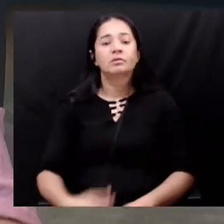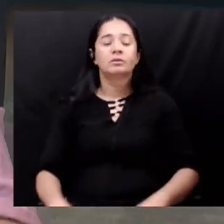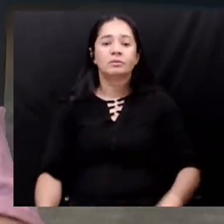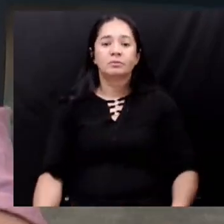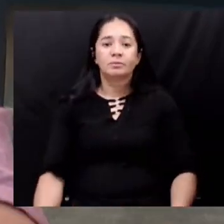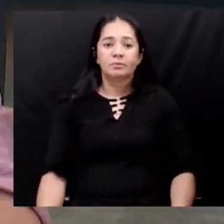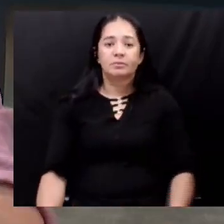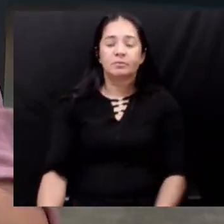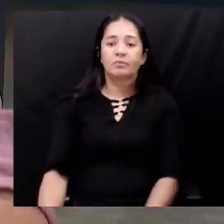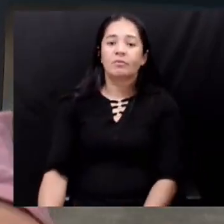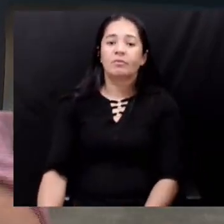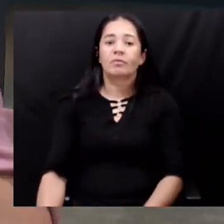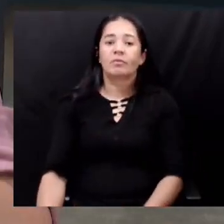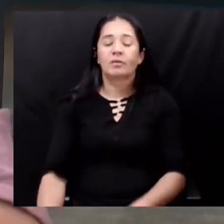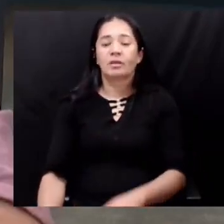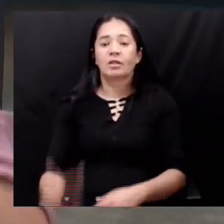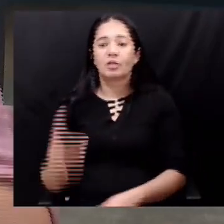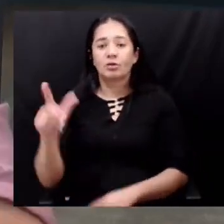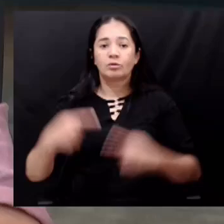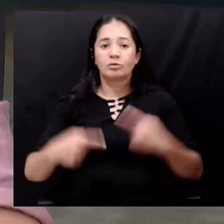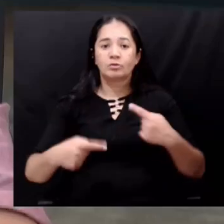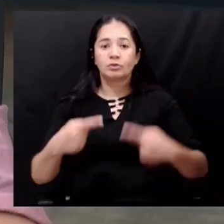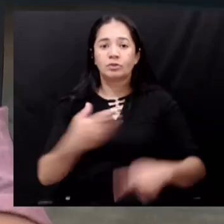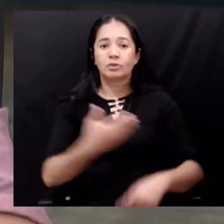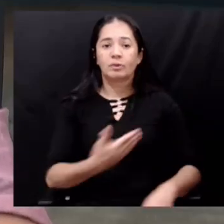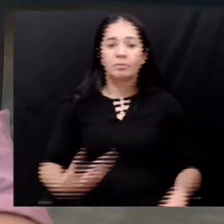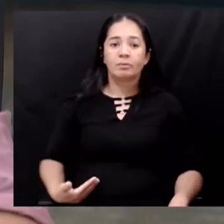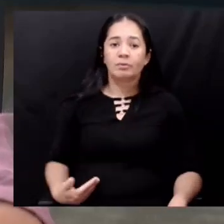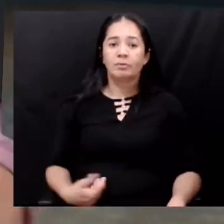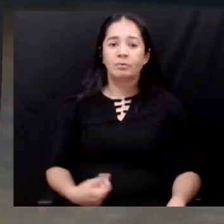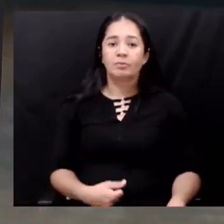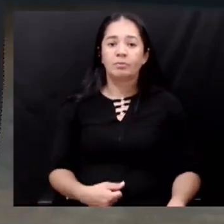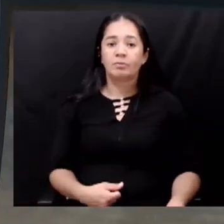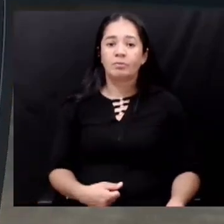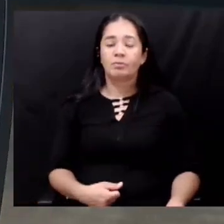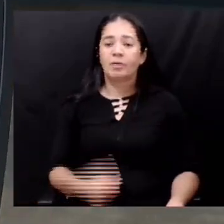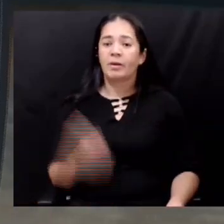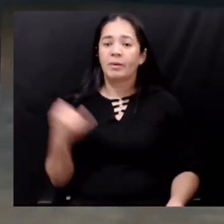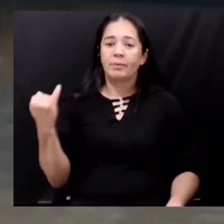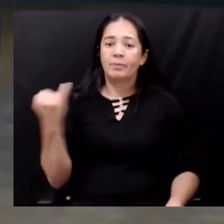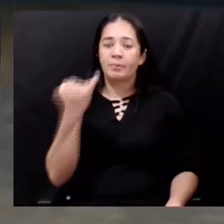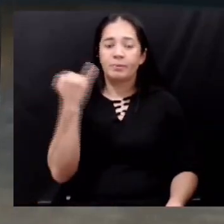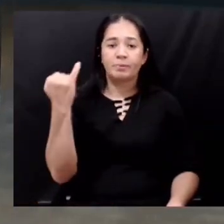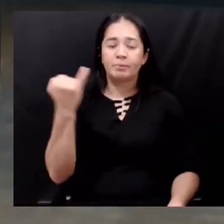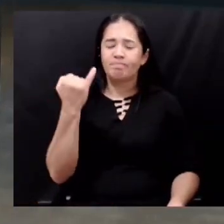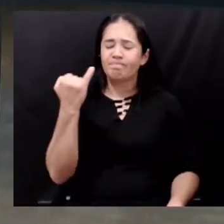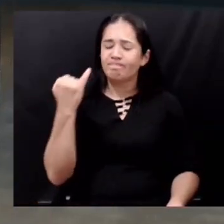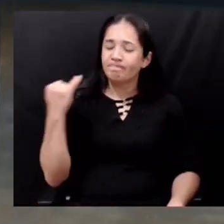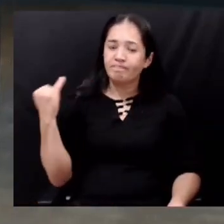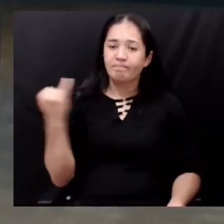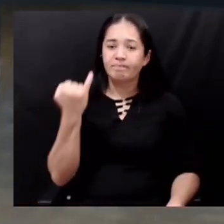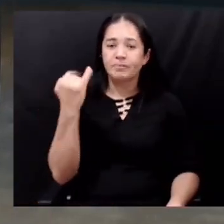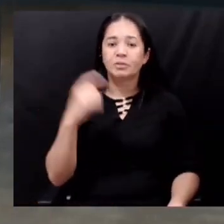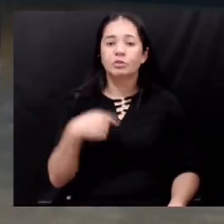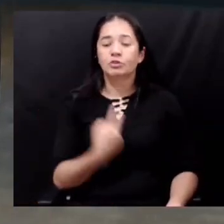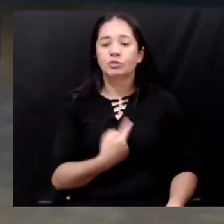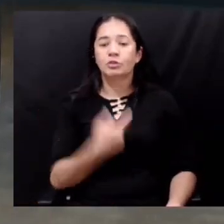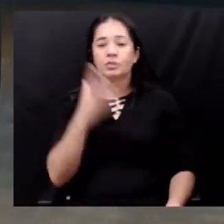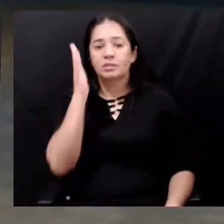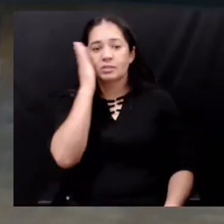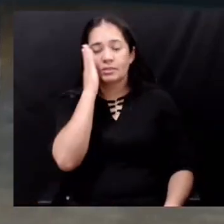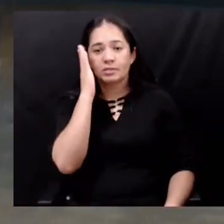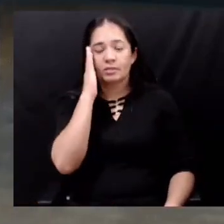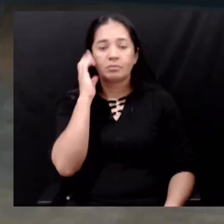políticas públicas. É muito, muito importante, Kleber. A gente que está aqui, a gente sabe que é o que vai mudar